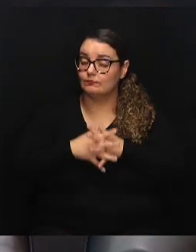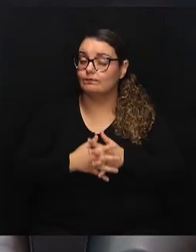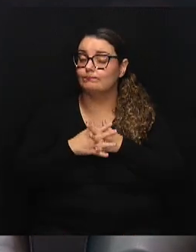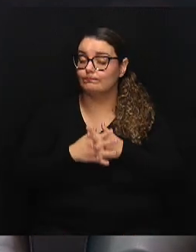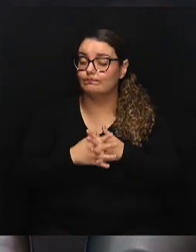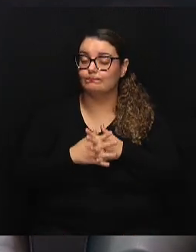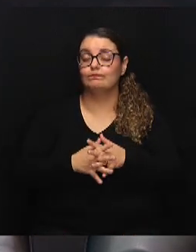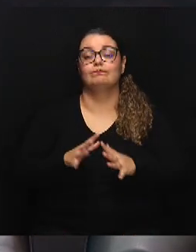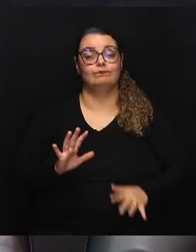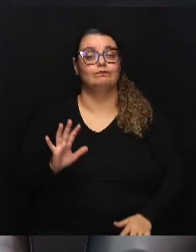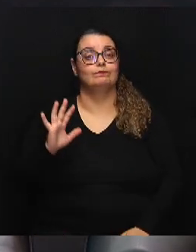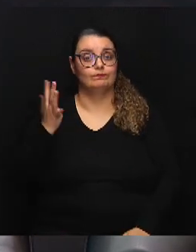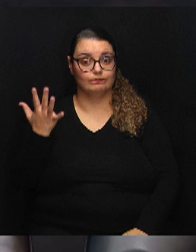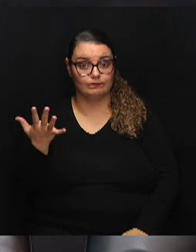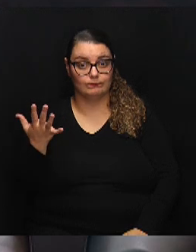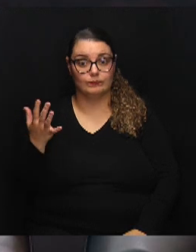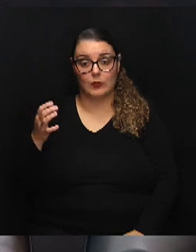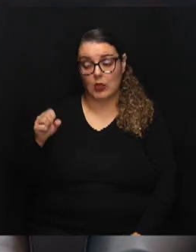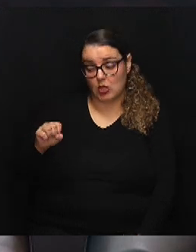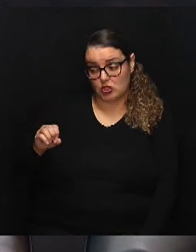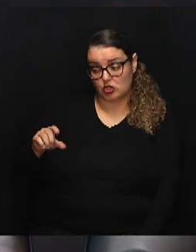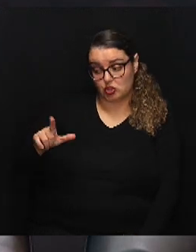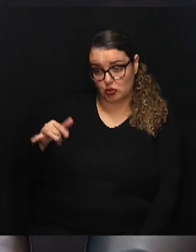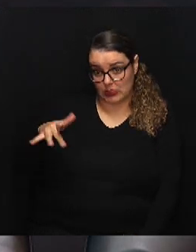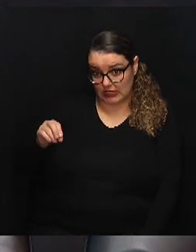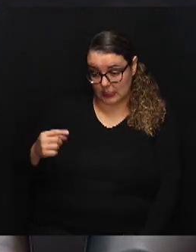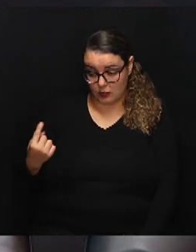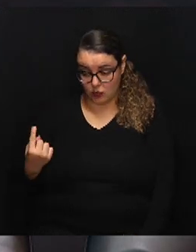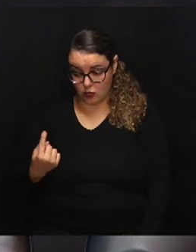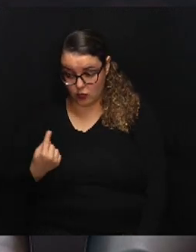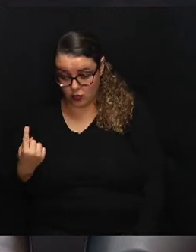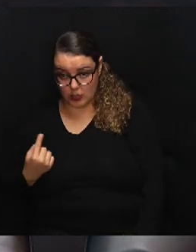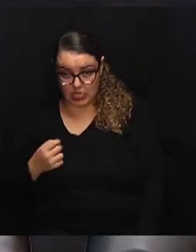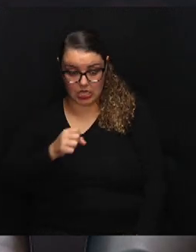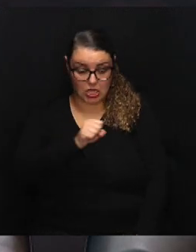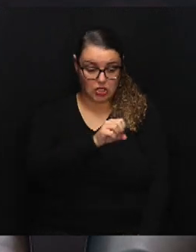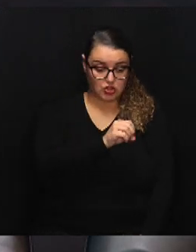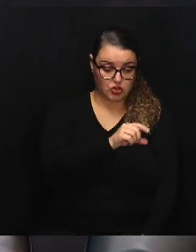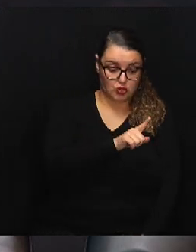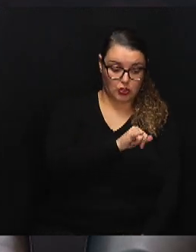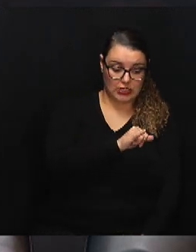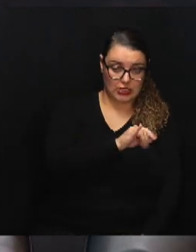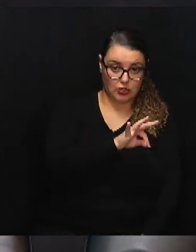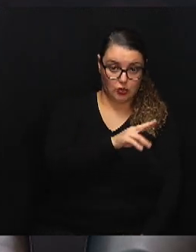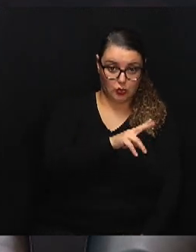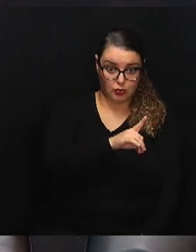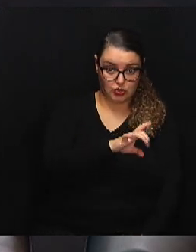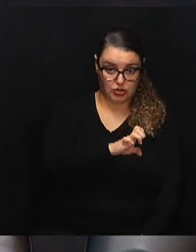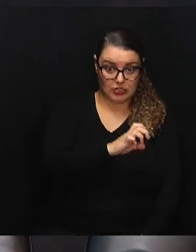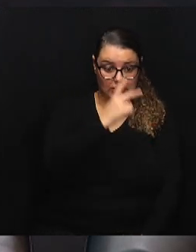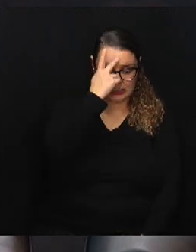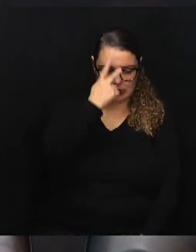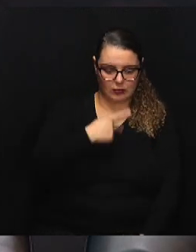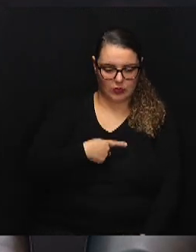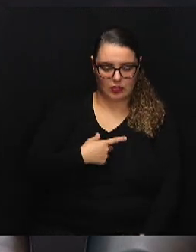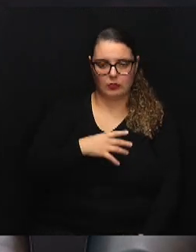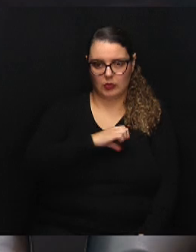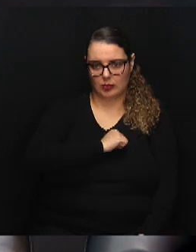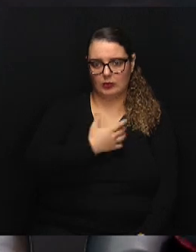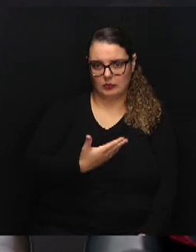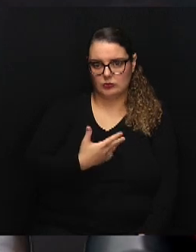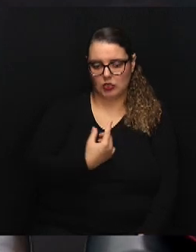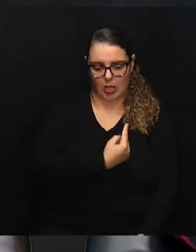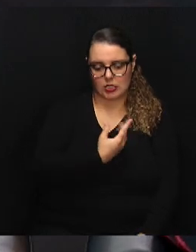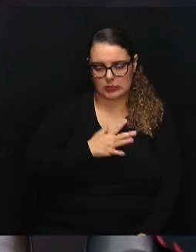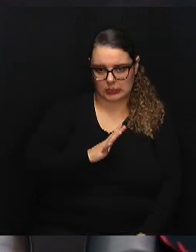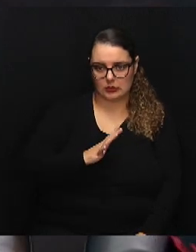acontece aí entre solidão e solitude. Muitas vezes na internet, né, é vendido essa ideia, né,